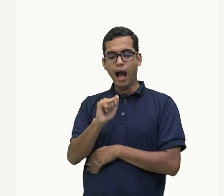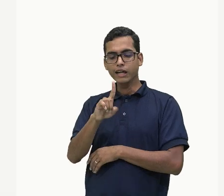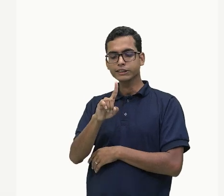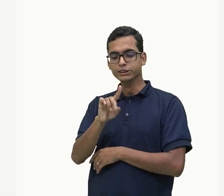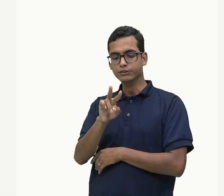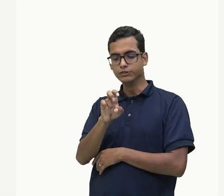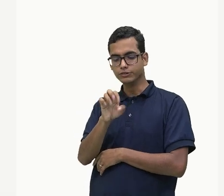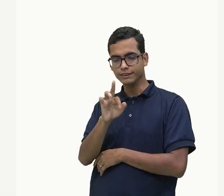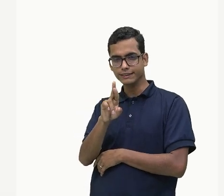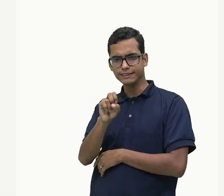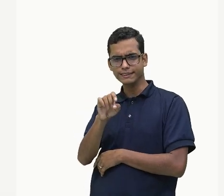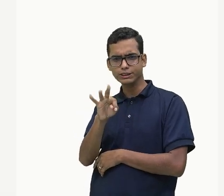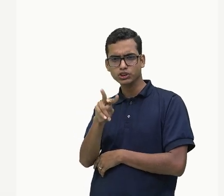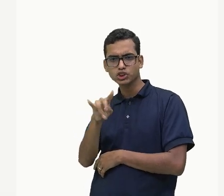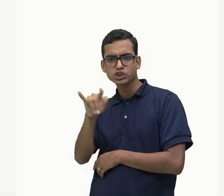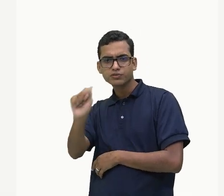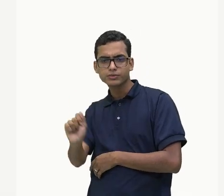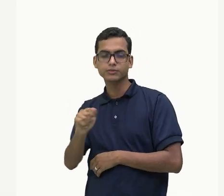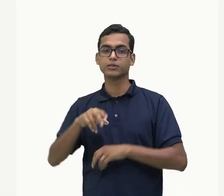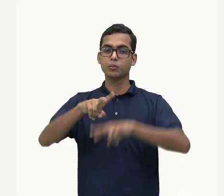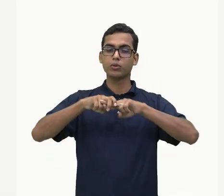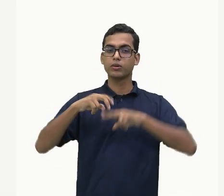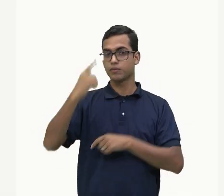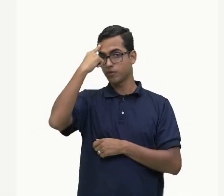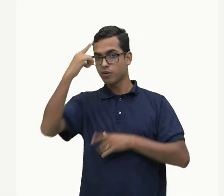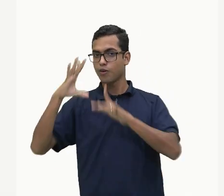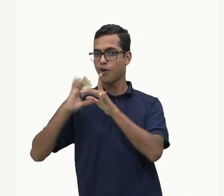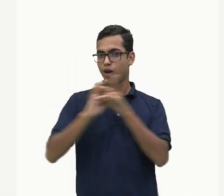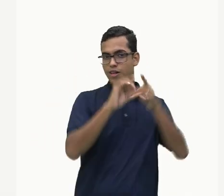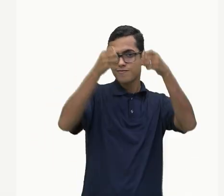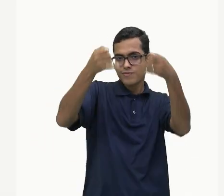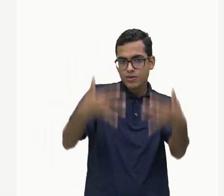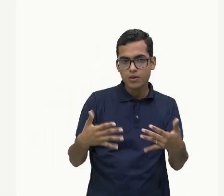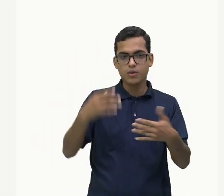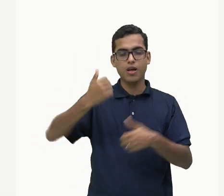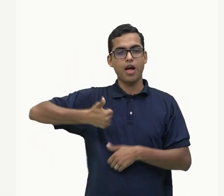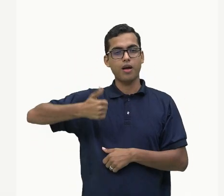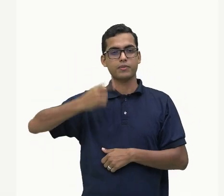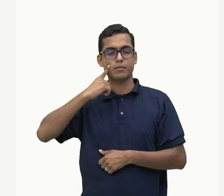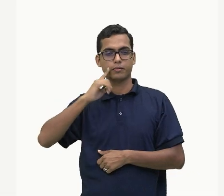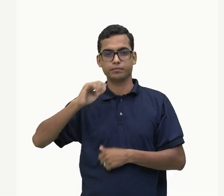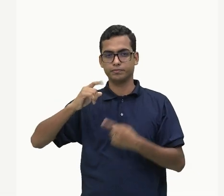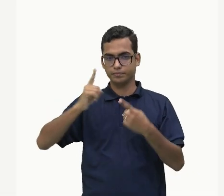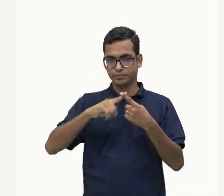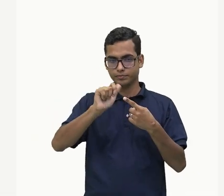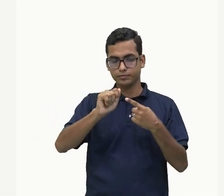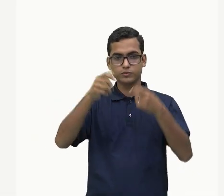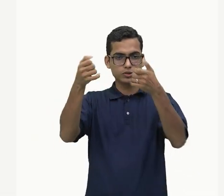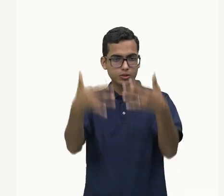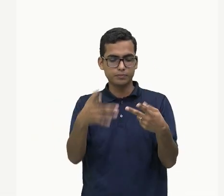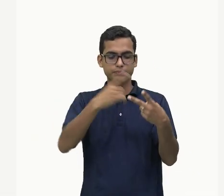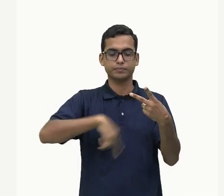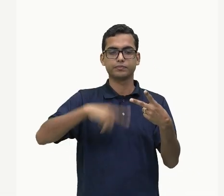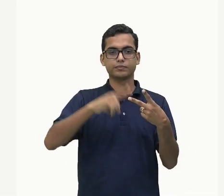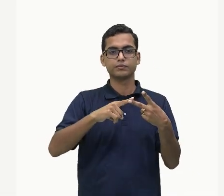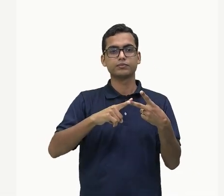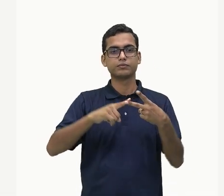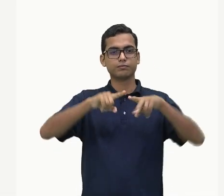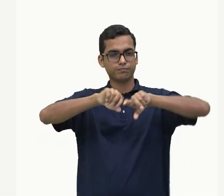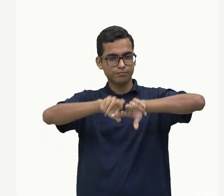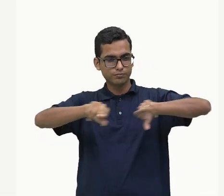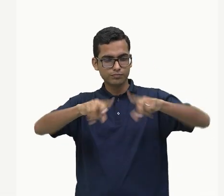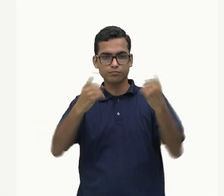vai passar uma ideia de explicação, né, dependendo do contexto. Aqui de adversidade, né, adversativa, and de adição, então